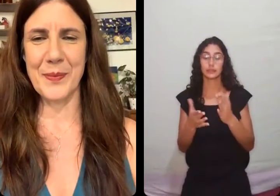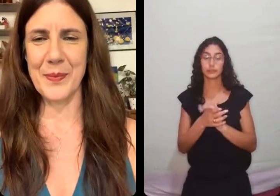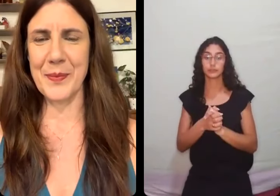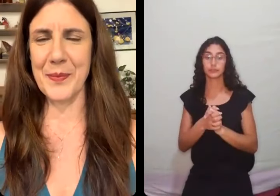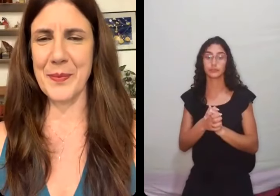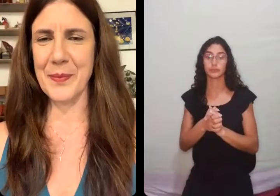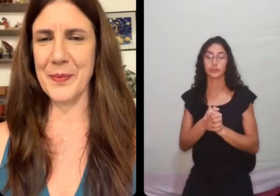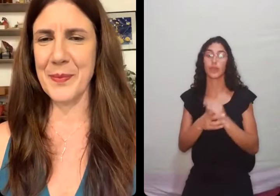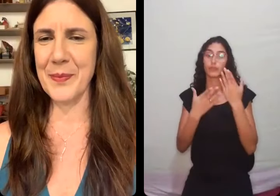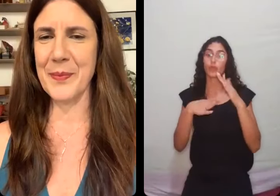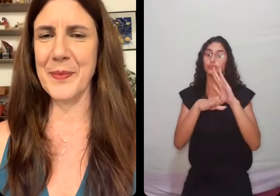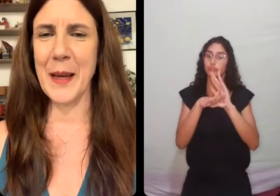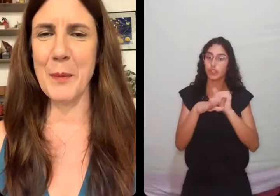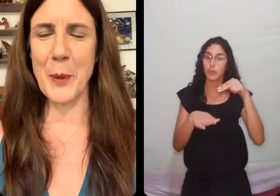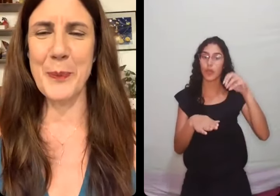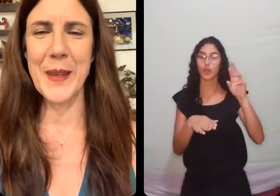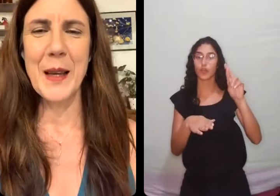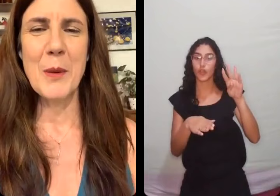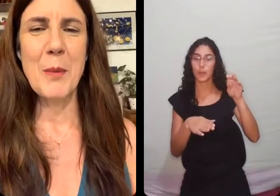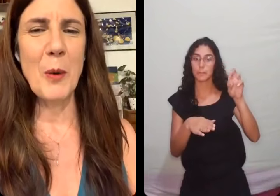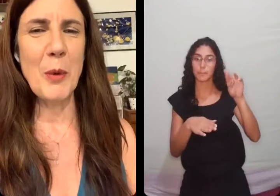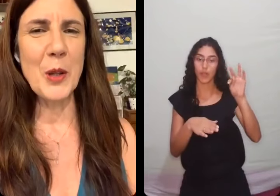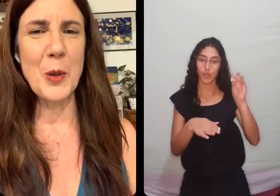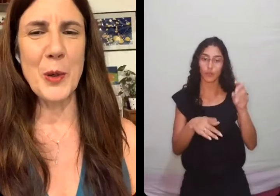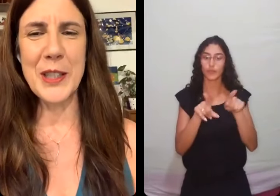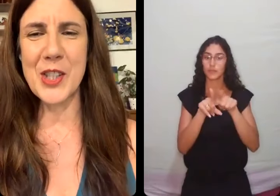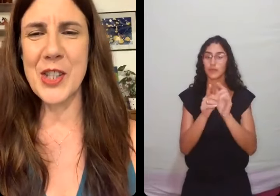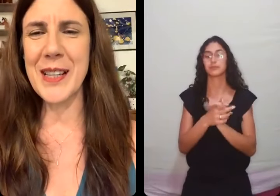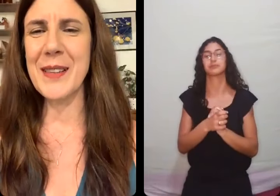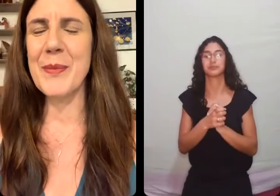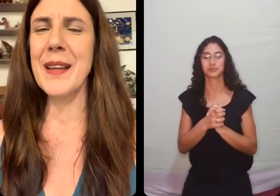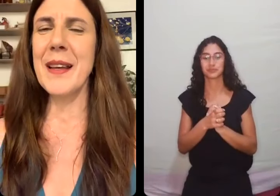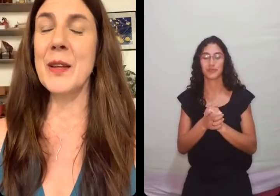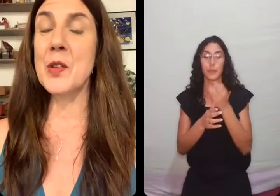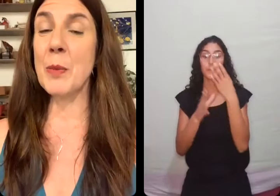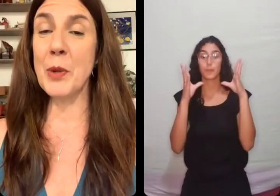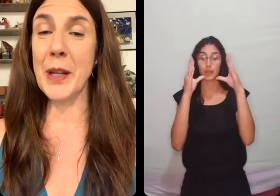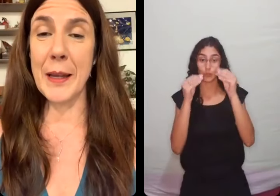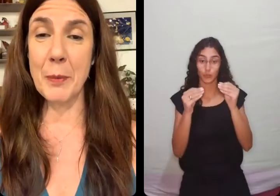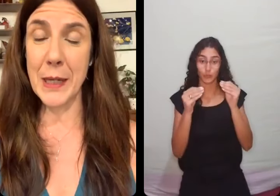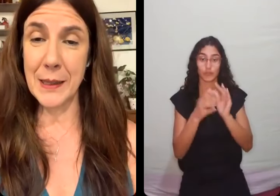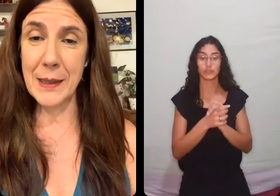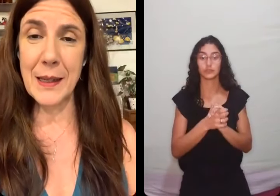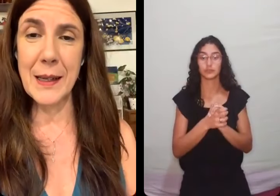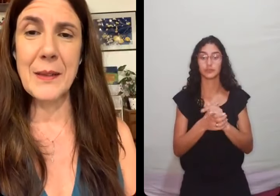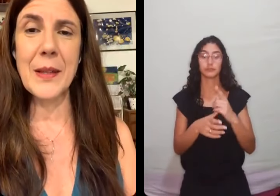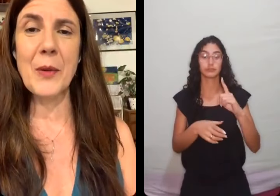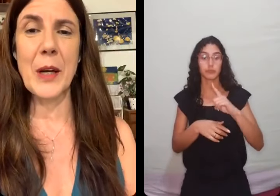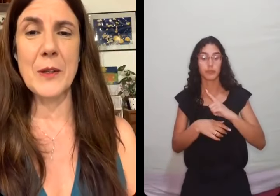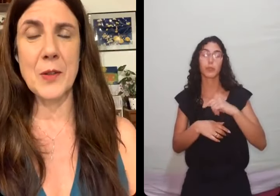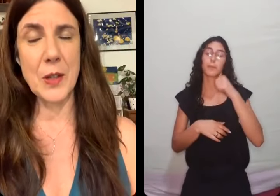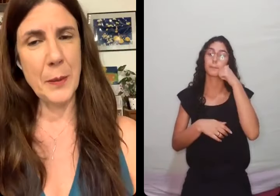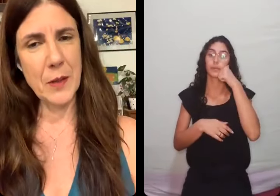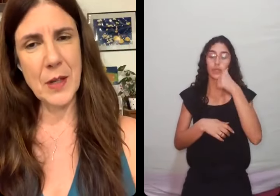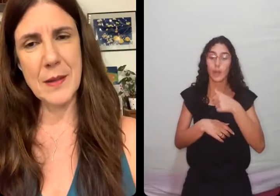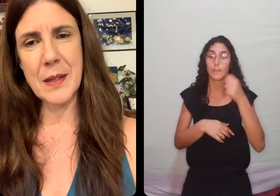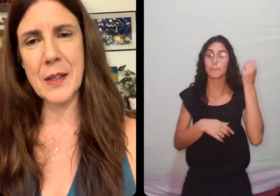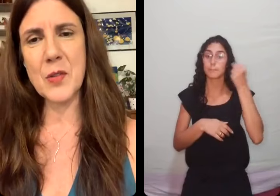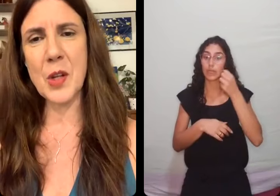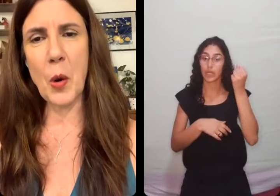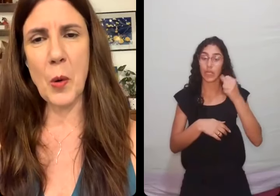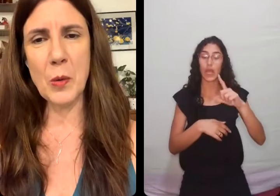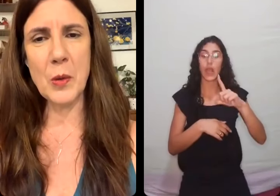chamando aqui o Norberto. Tá bom. Bom, boa noite. Eu sou uma mulher branca. Tenho os cabelos